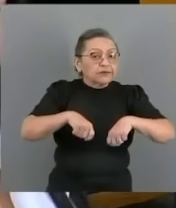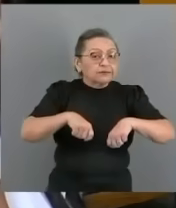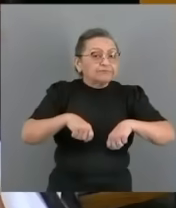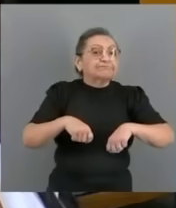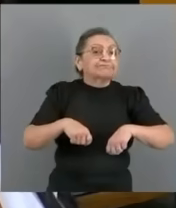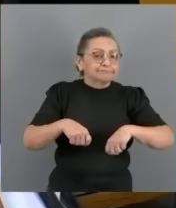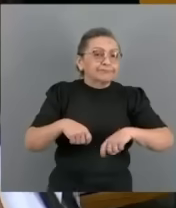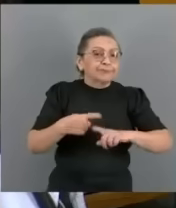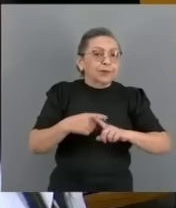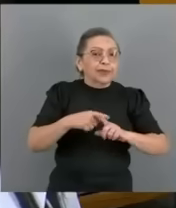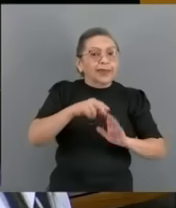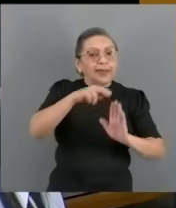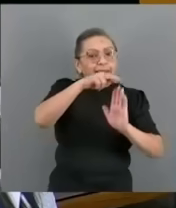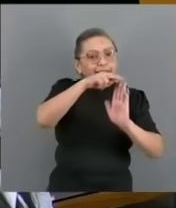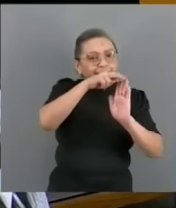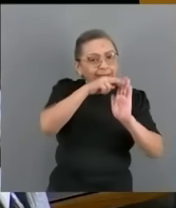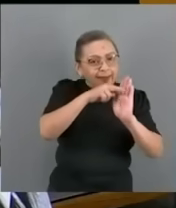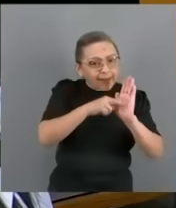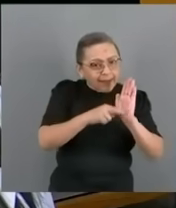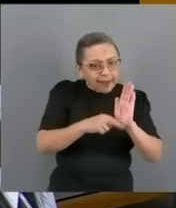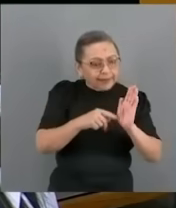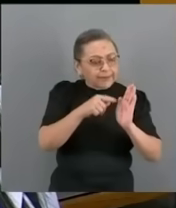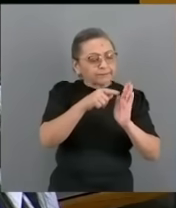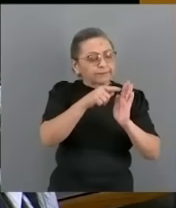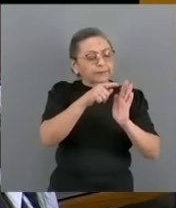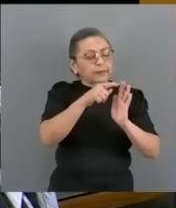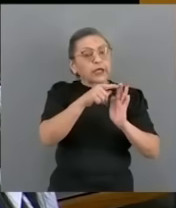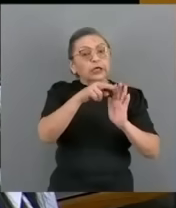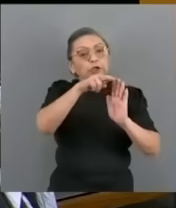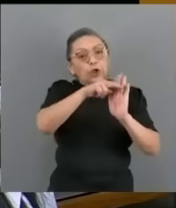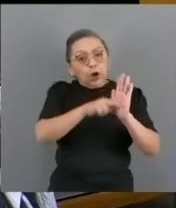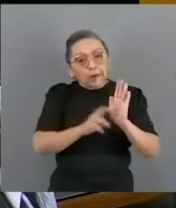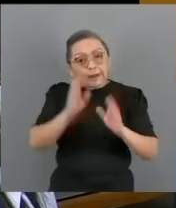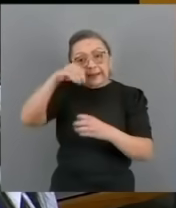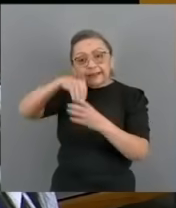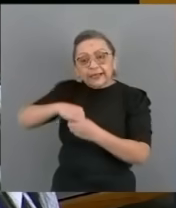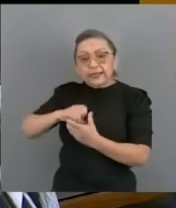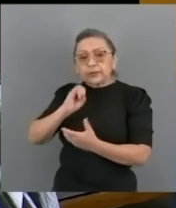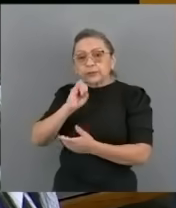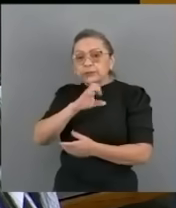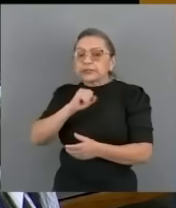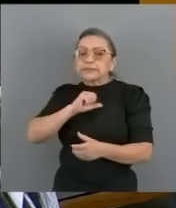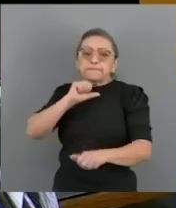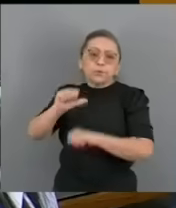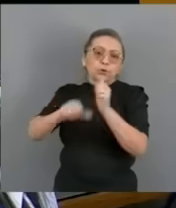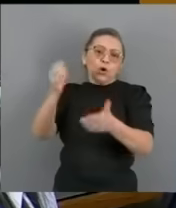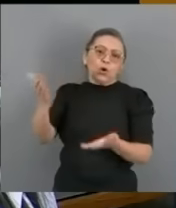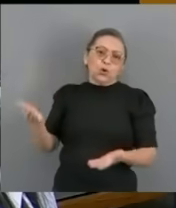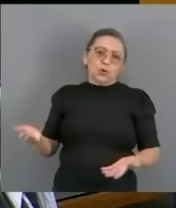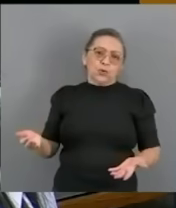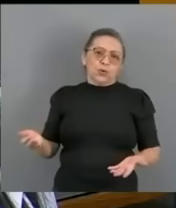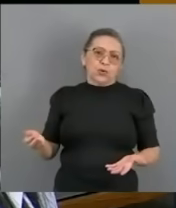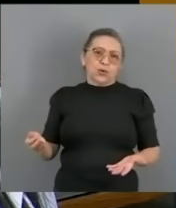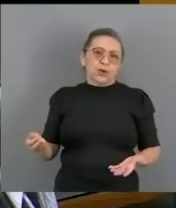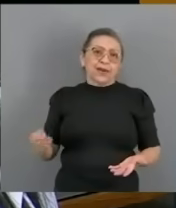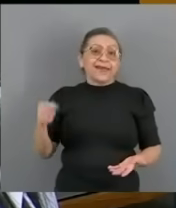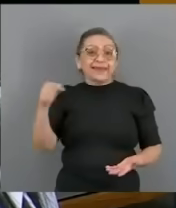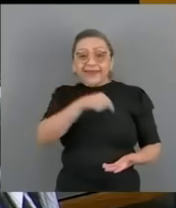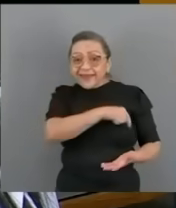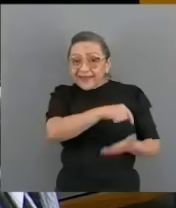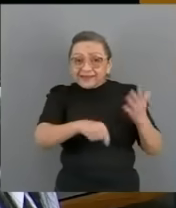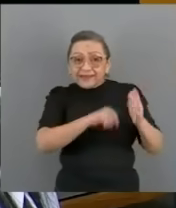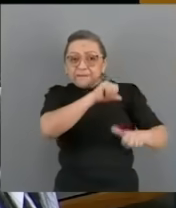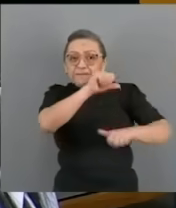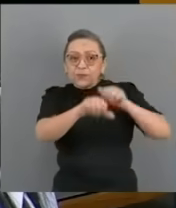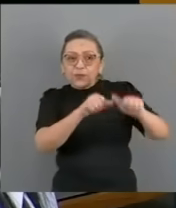de regras e normas internas do INSS foram alteradas. E estas